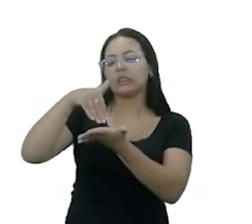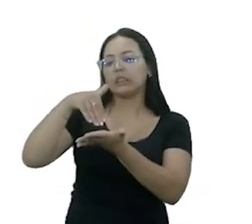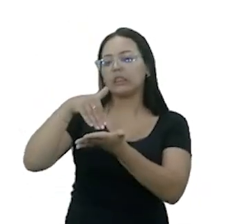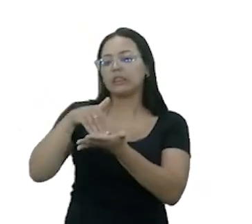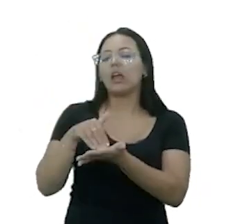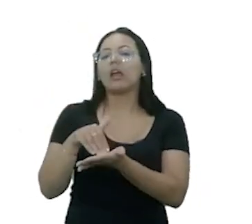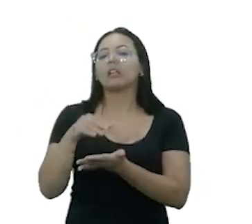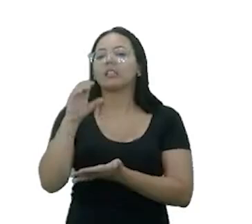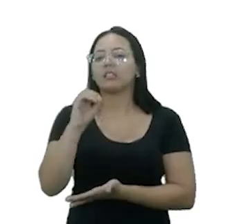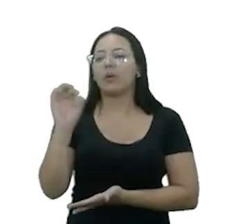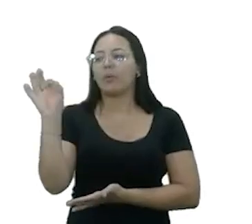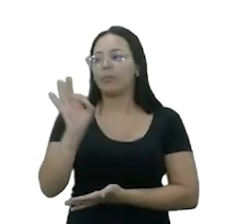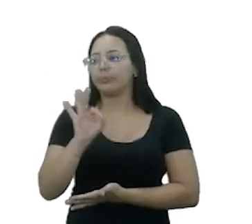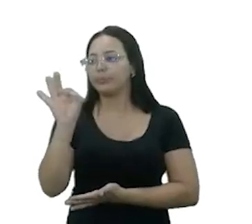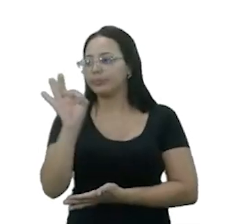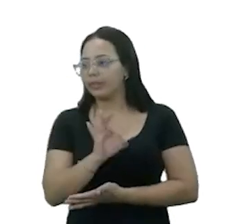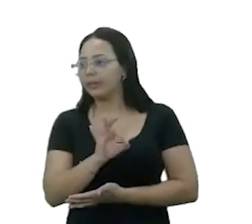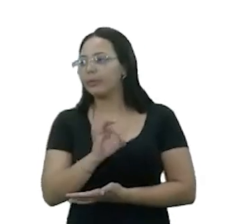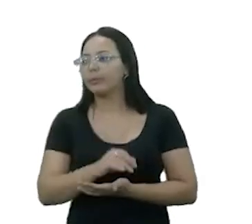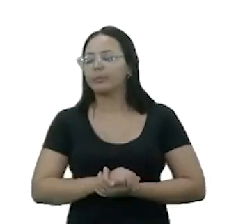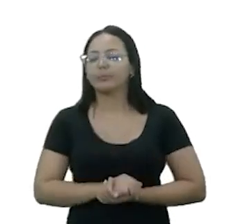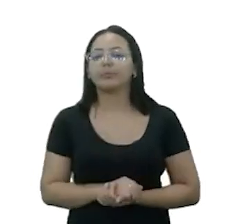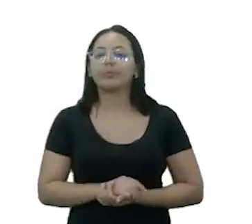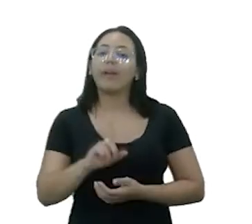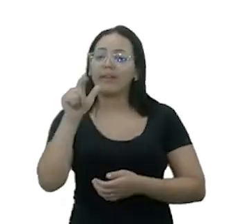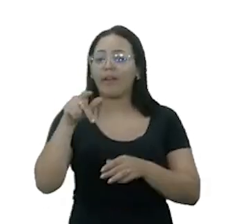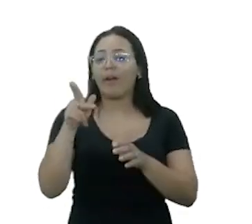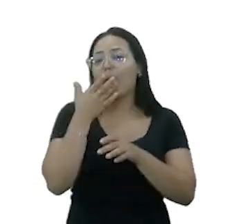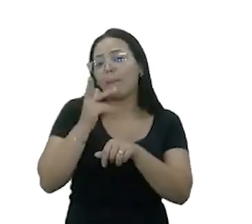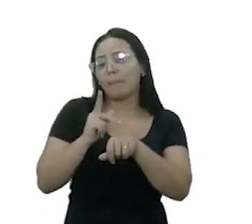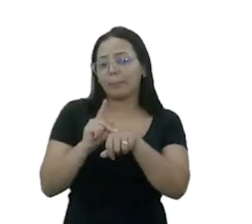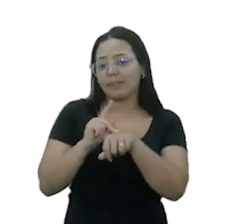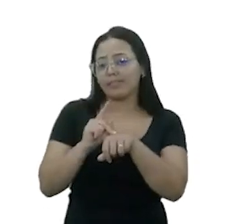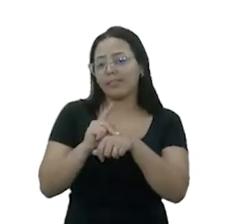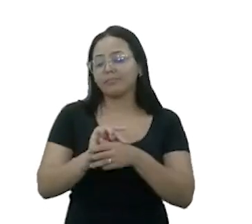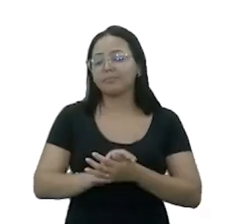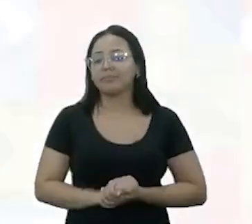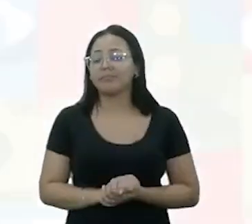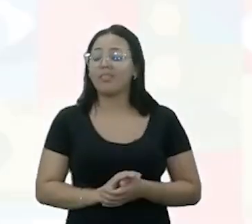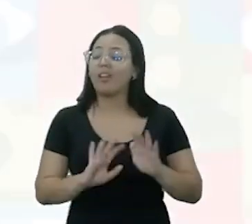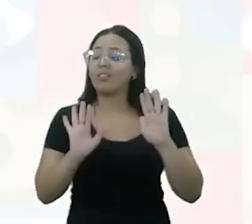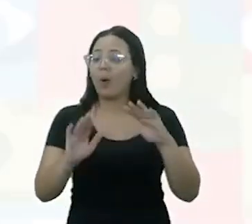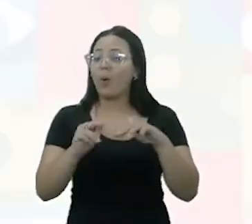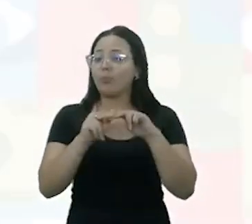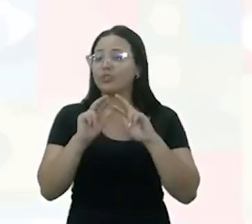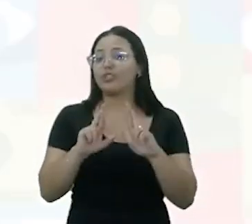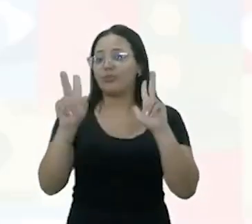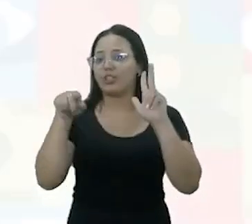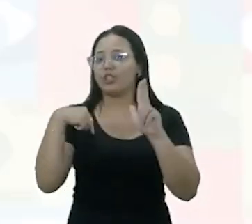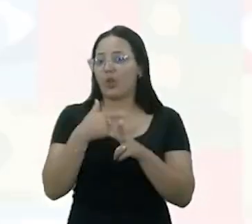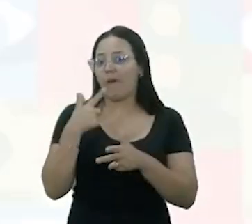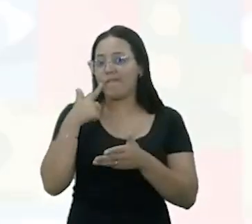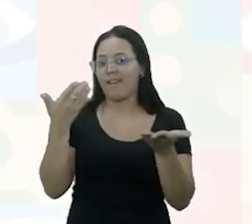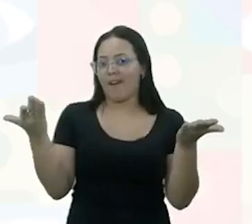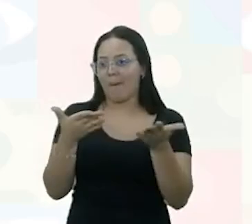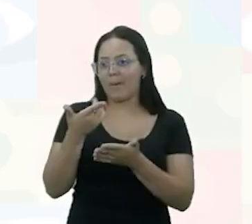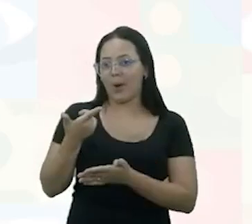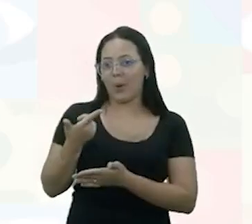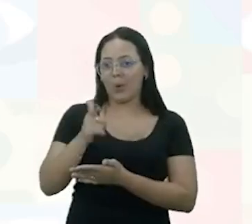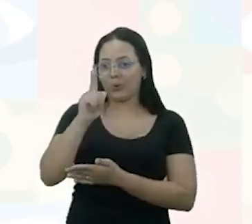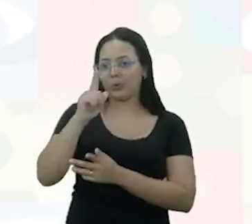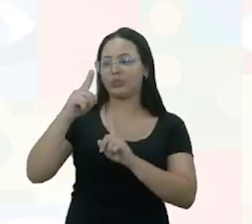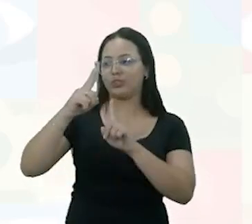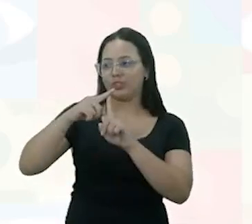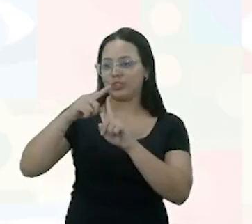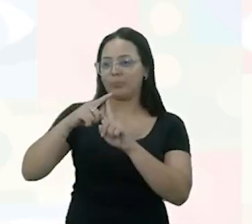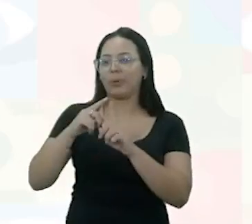chegar em 0%, que é o preto. Diferentemente do que a gente vai ver agora no